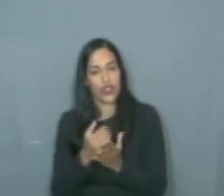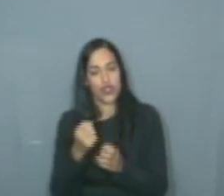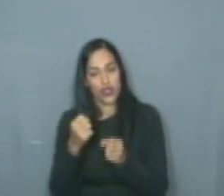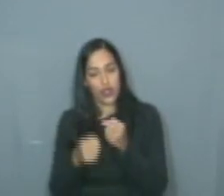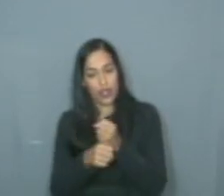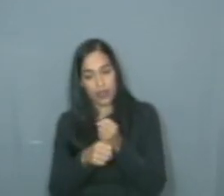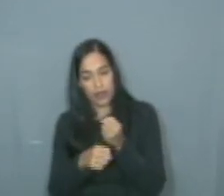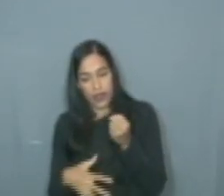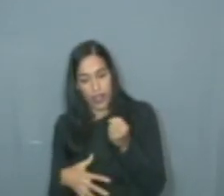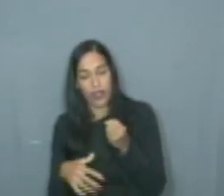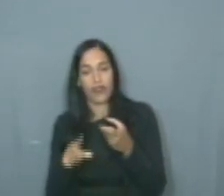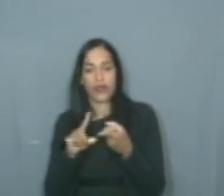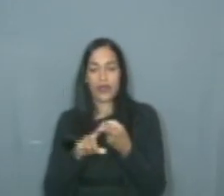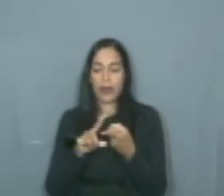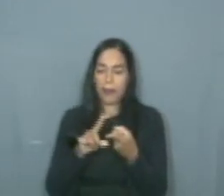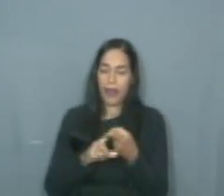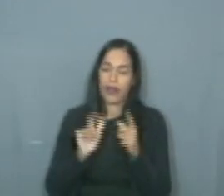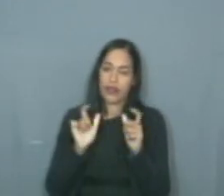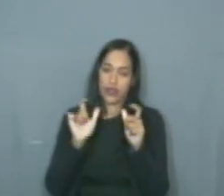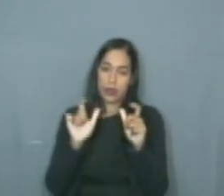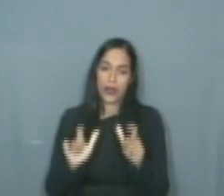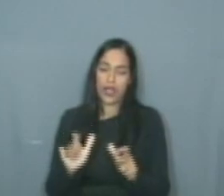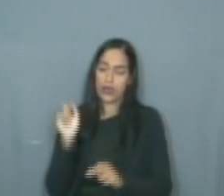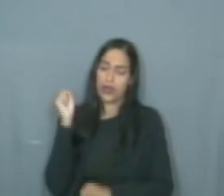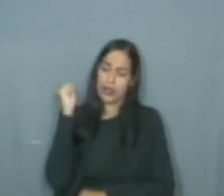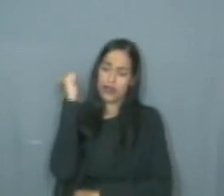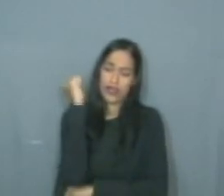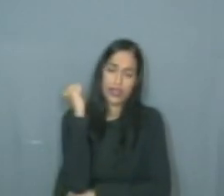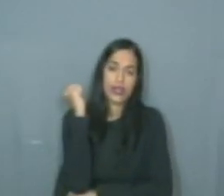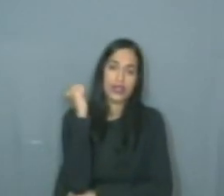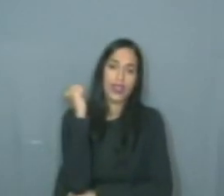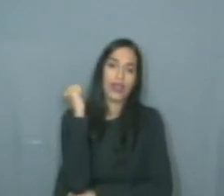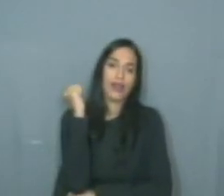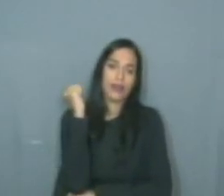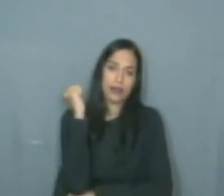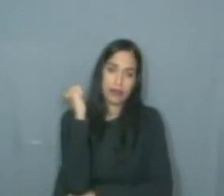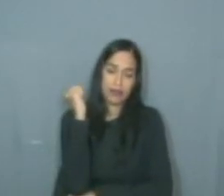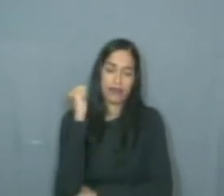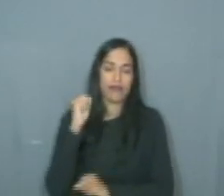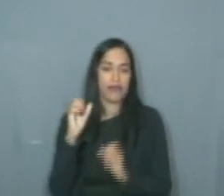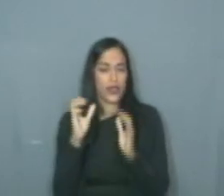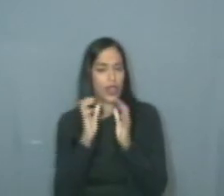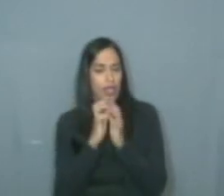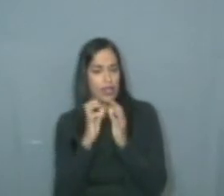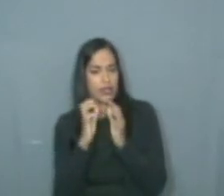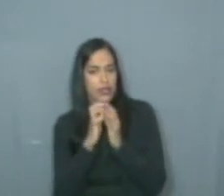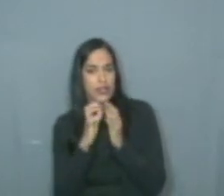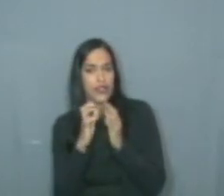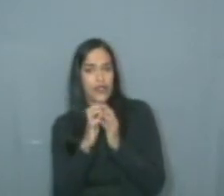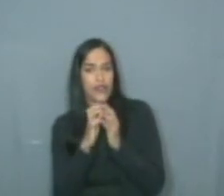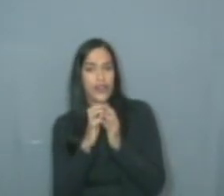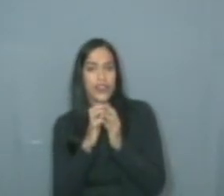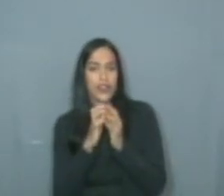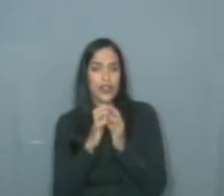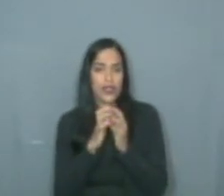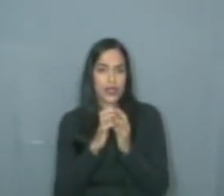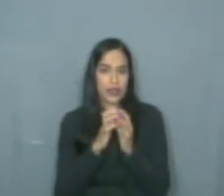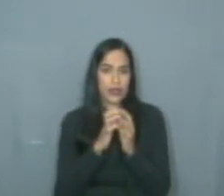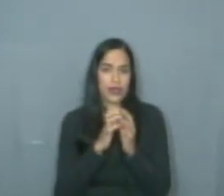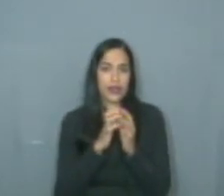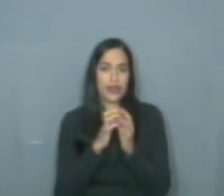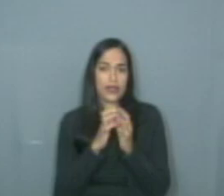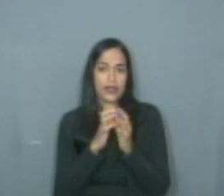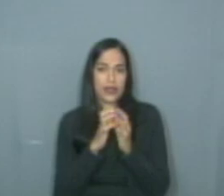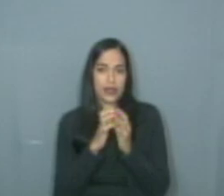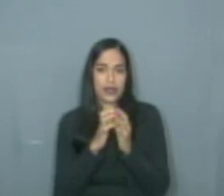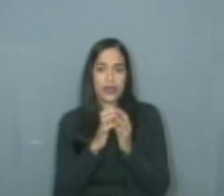esse espaço de resistência, esse espaço que dão para o Recife os nossos